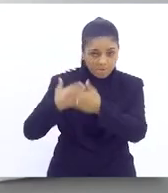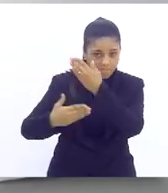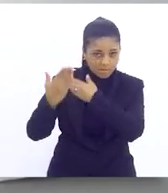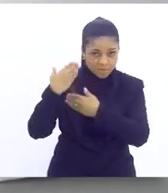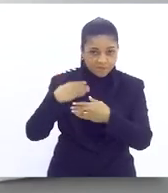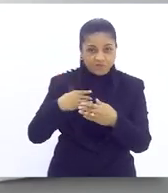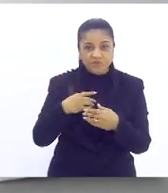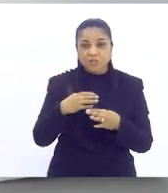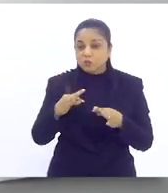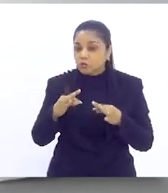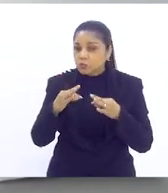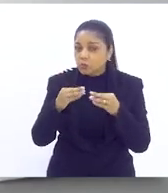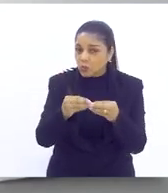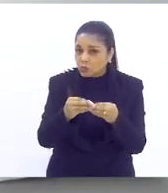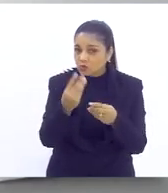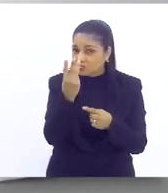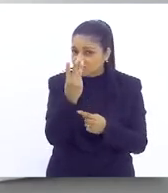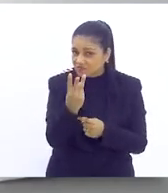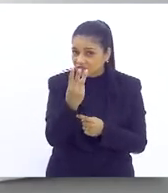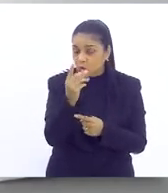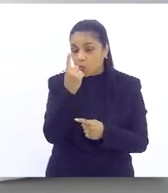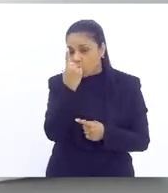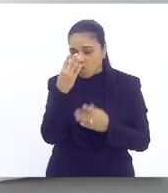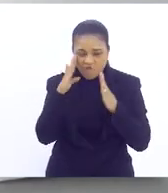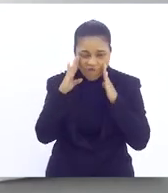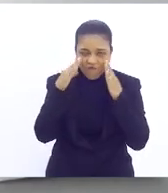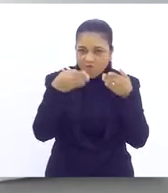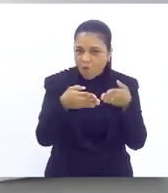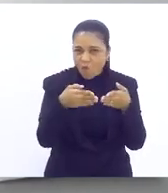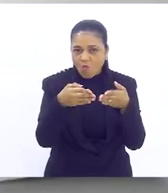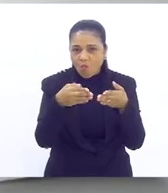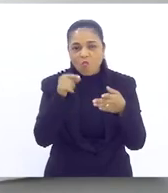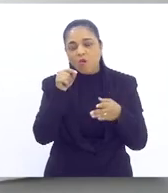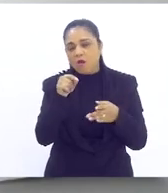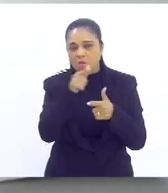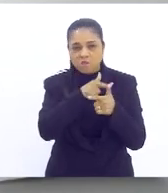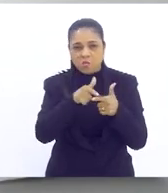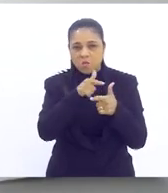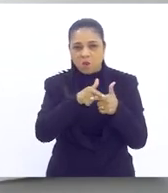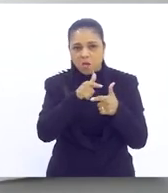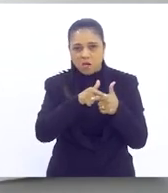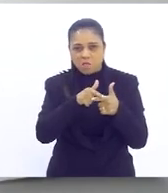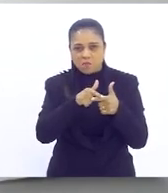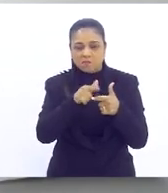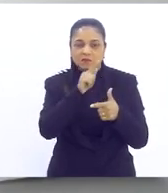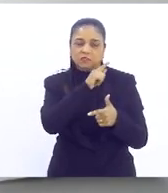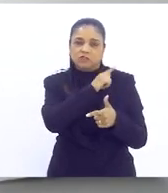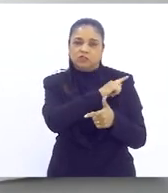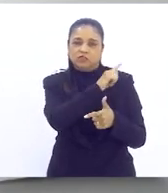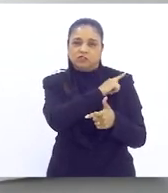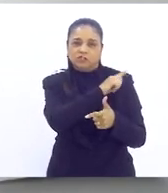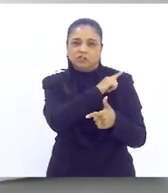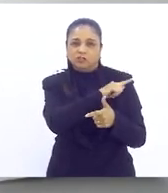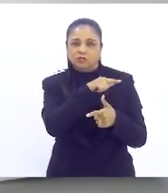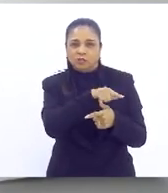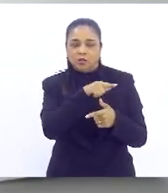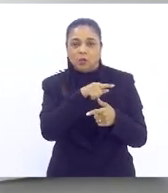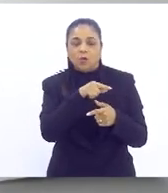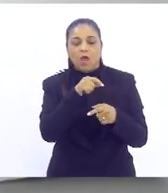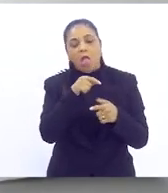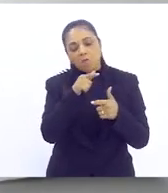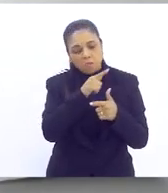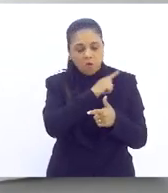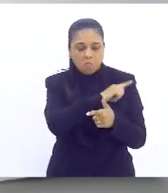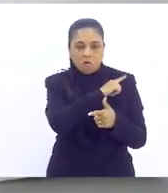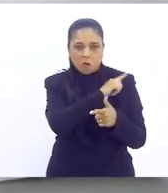todos só tinham um foco que o problema da gestão estava no servidores